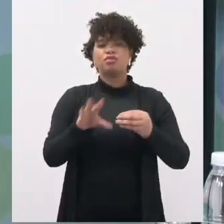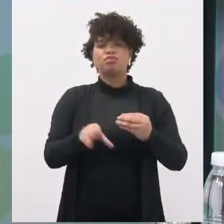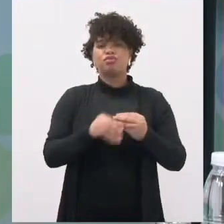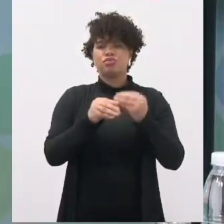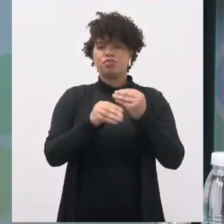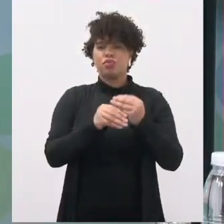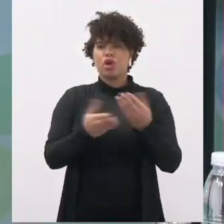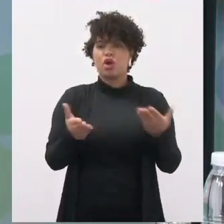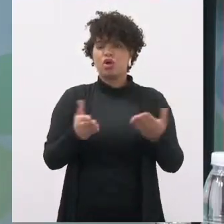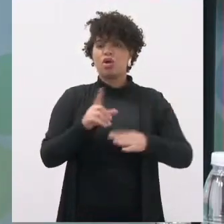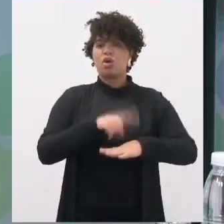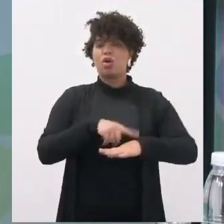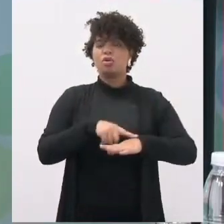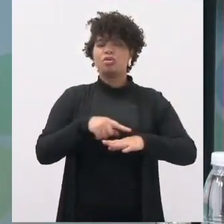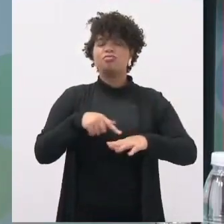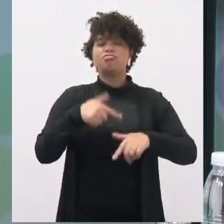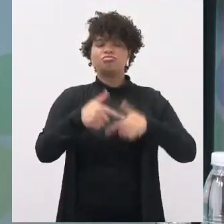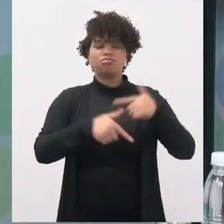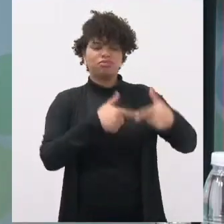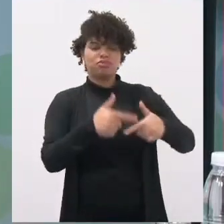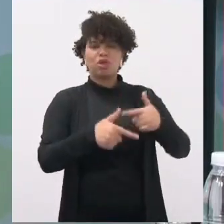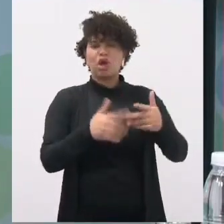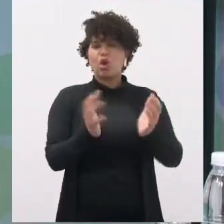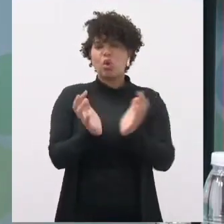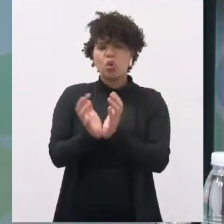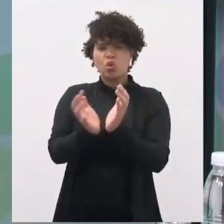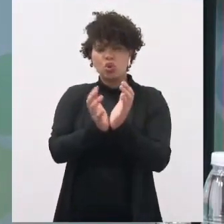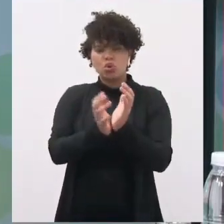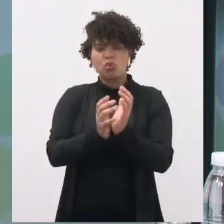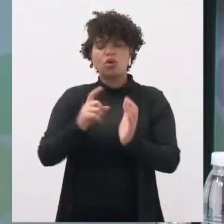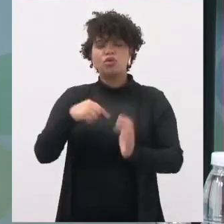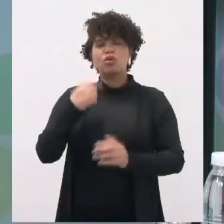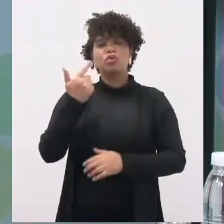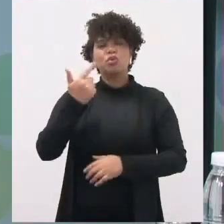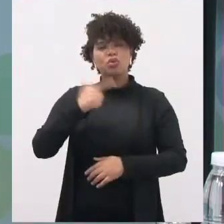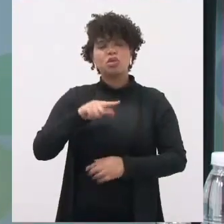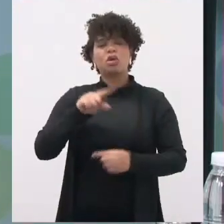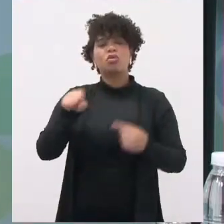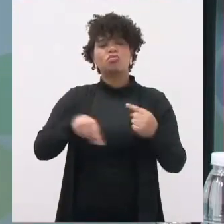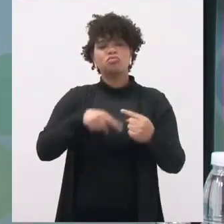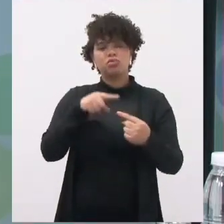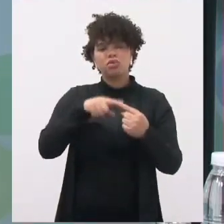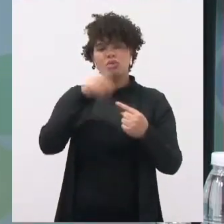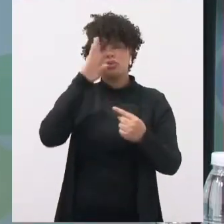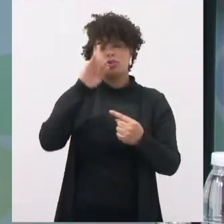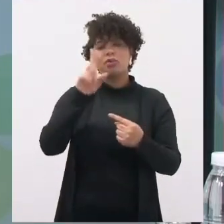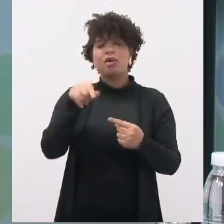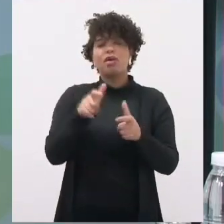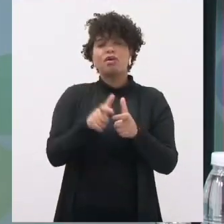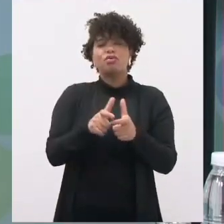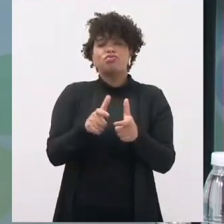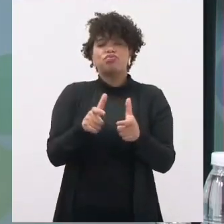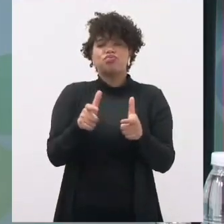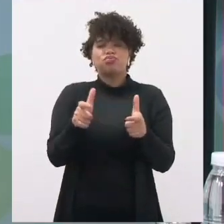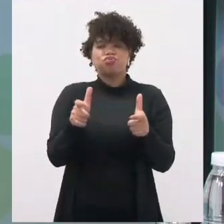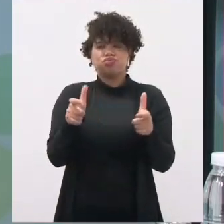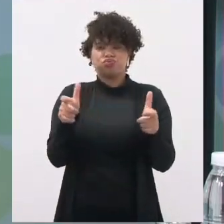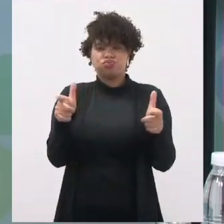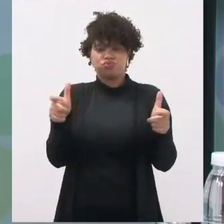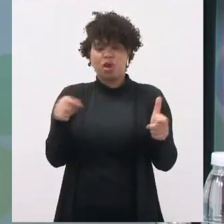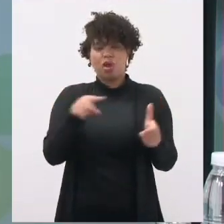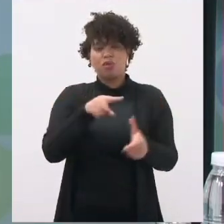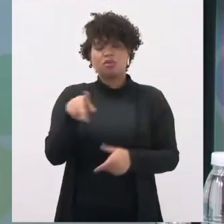horário de trabalho coletivo, aonde a gente consegue, ou a gente busca, né, o nosso objetivo é ampliar o repertório